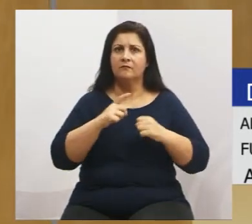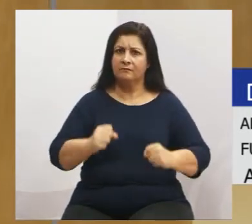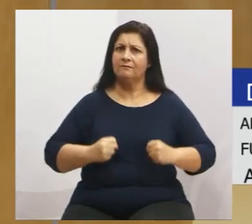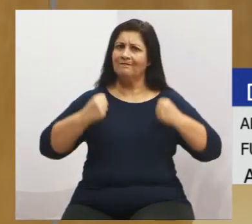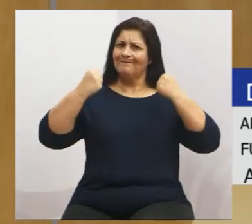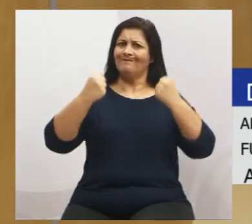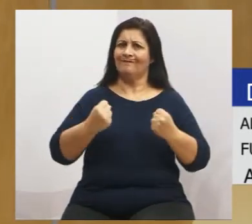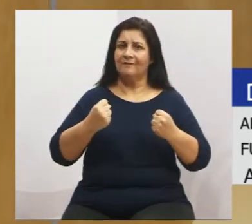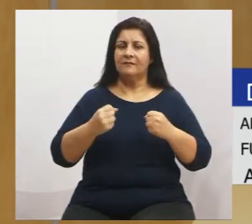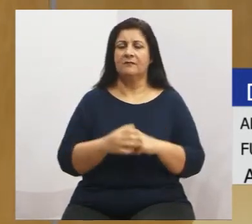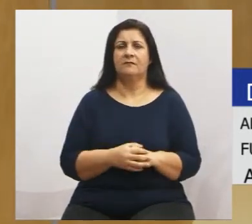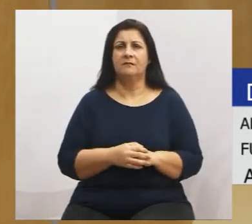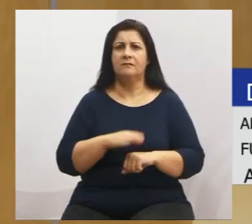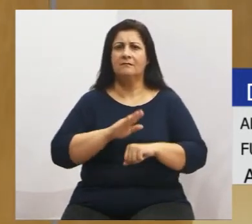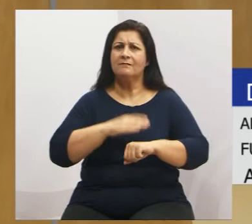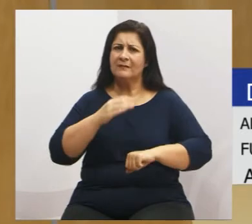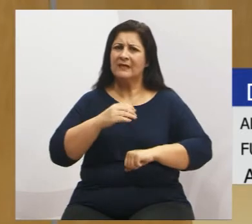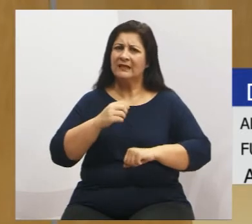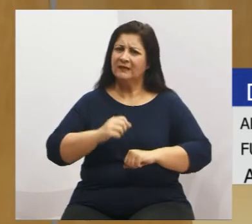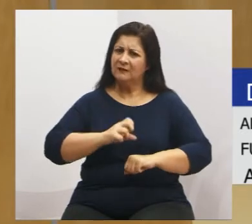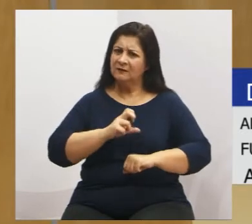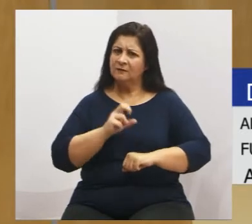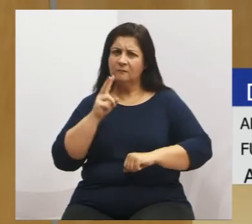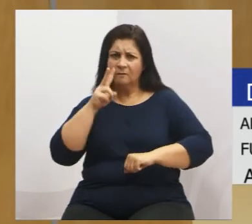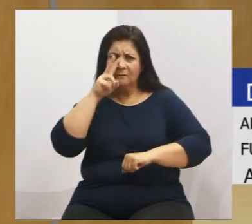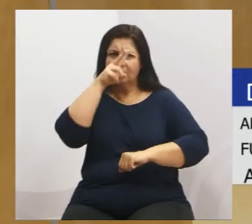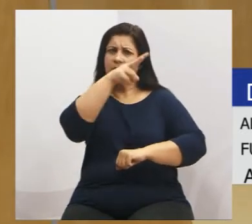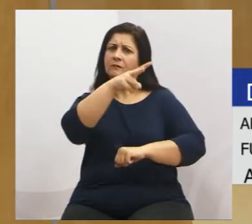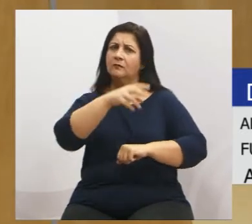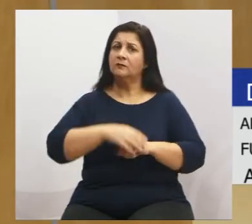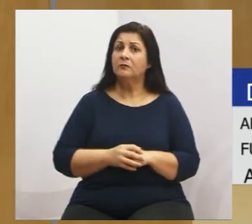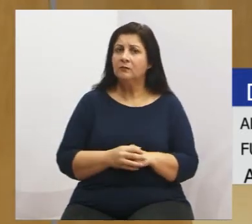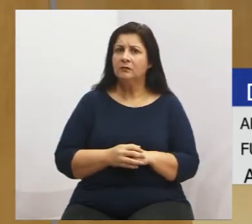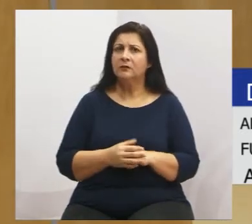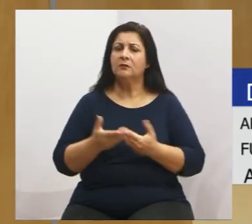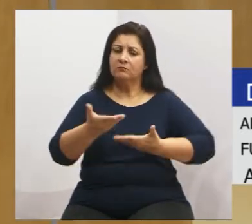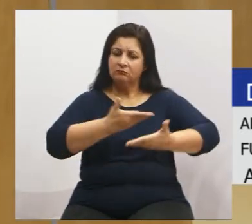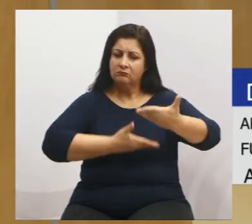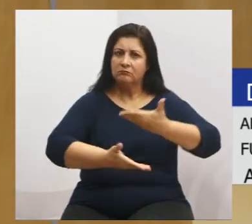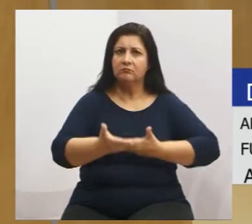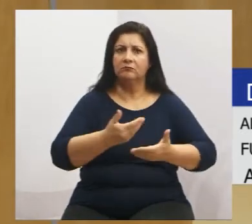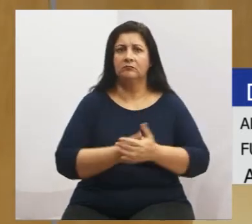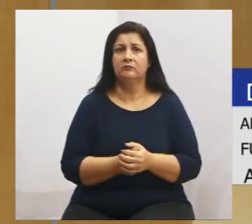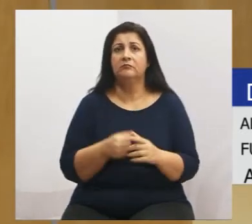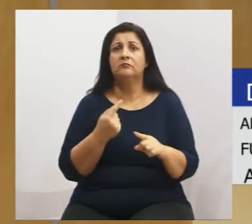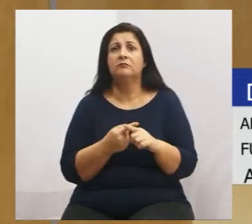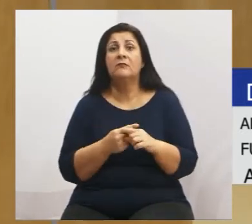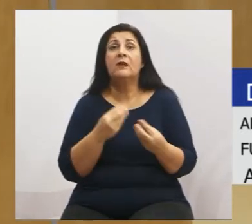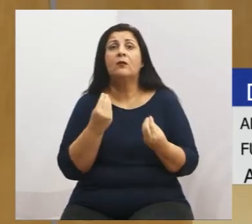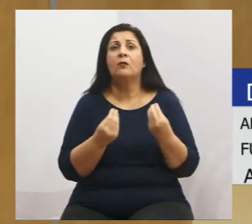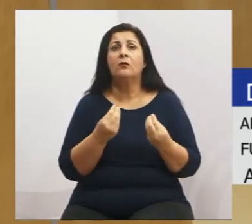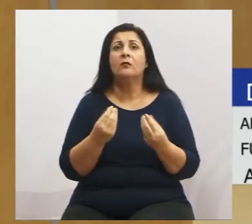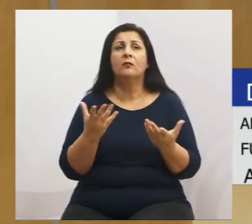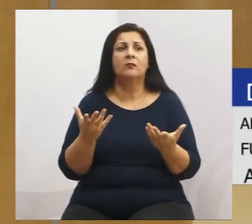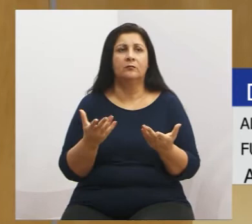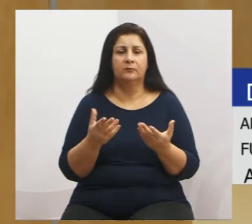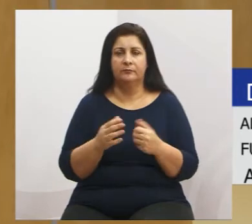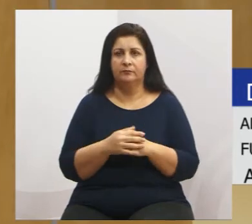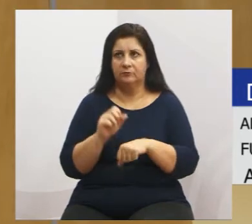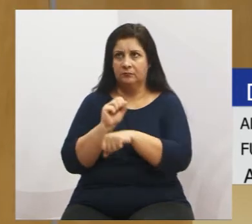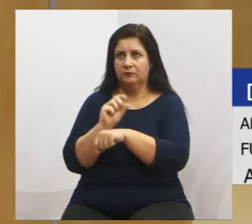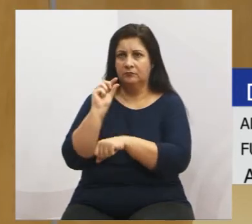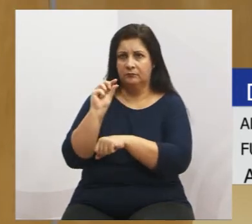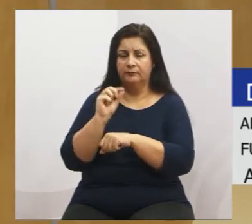precisa ter mais energia no que diz respeito a essas parcerias, porque se não conseguirmos, só concluindo, senhor presidente, se